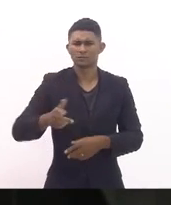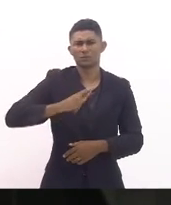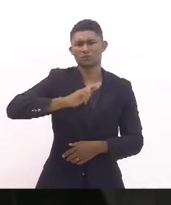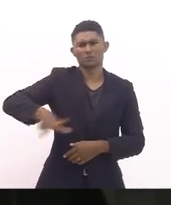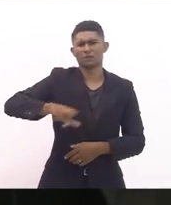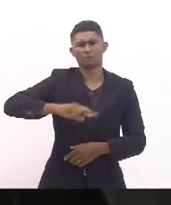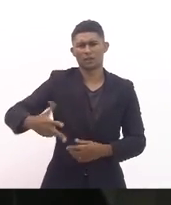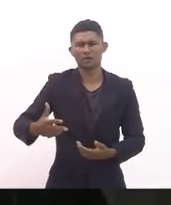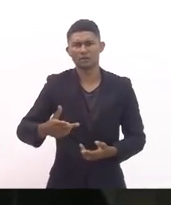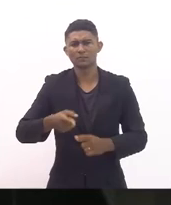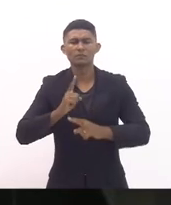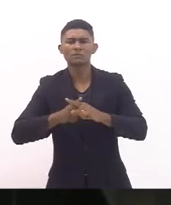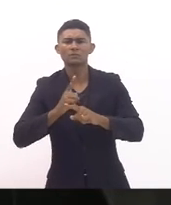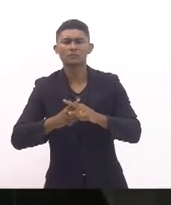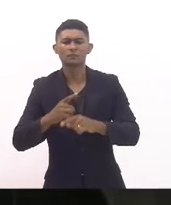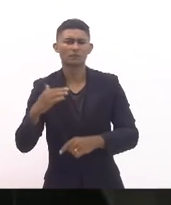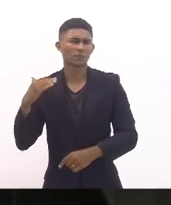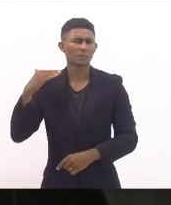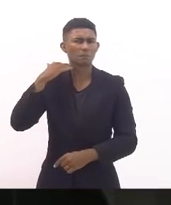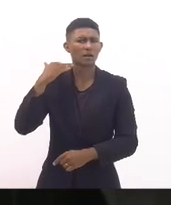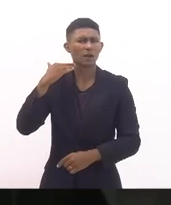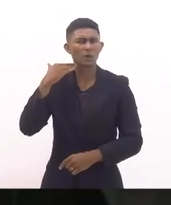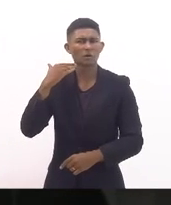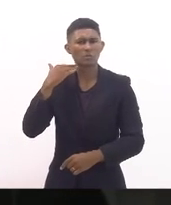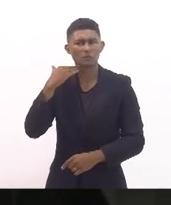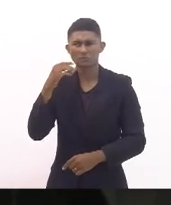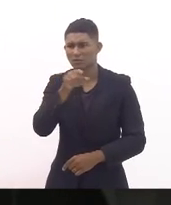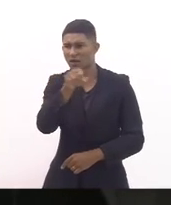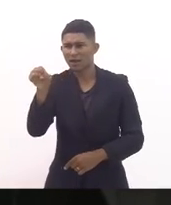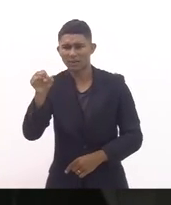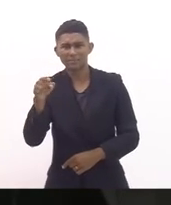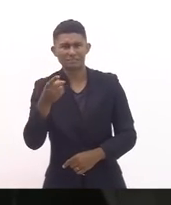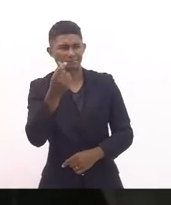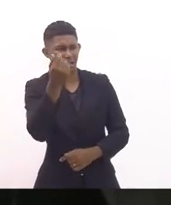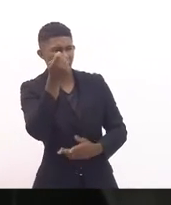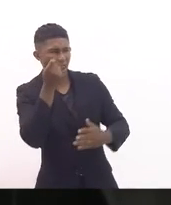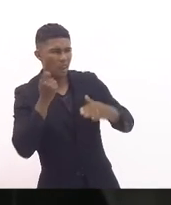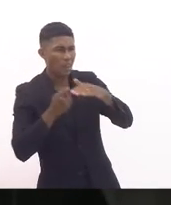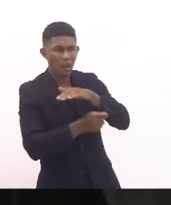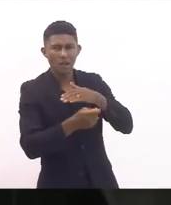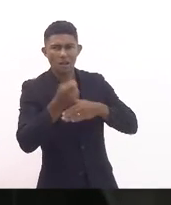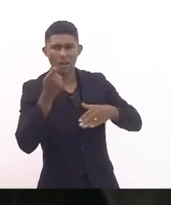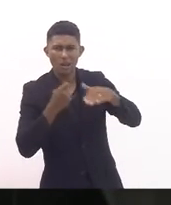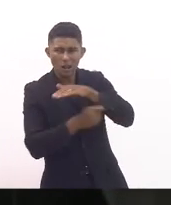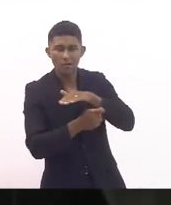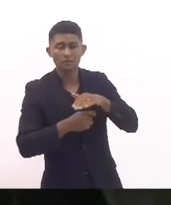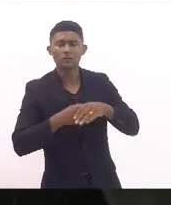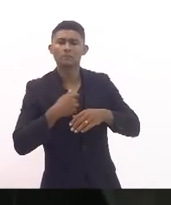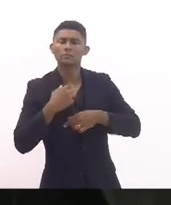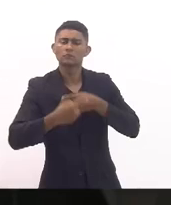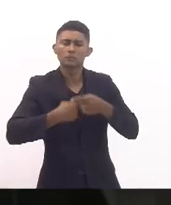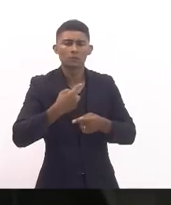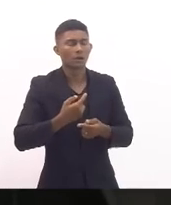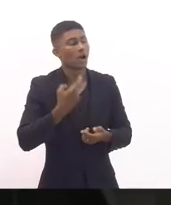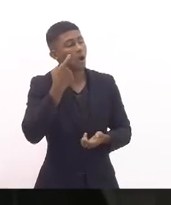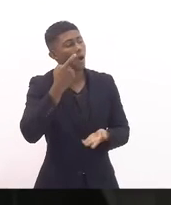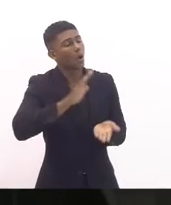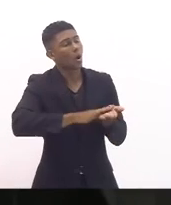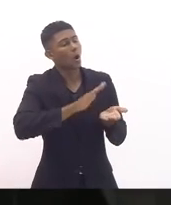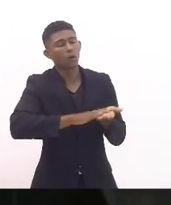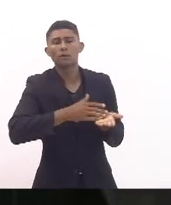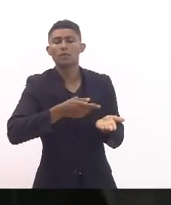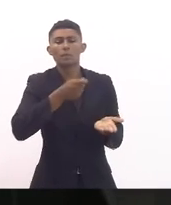do valor com que os bancos alimentam capital investido e o valor porque ele taxa né cobra o